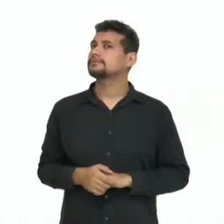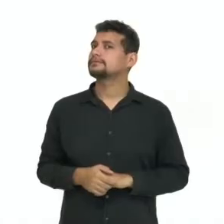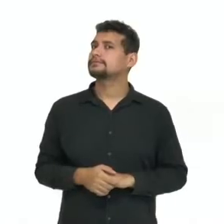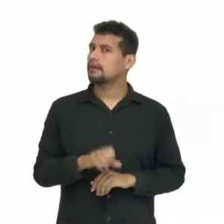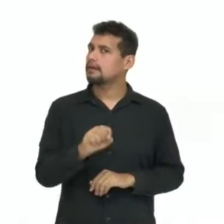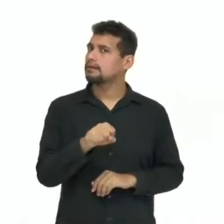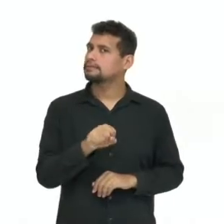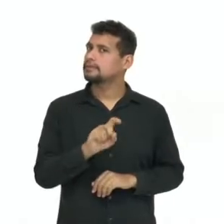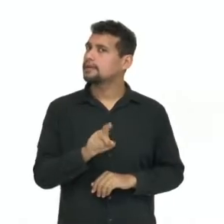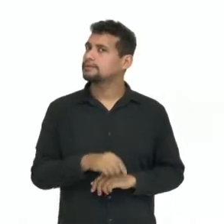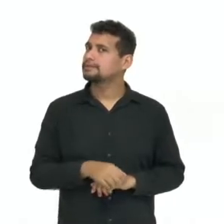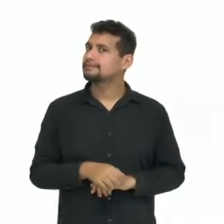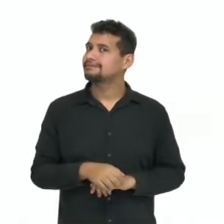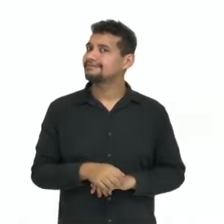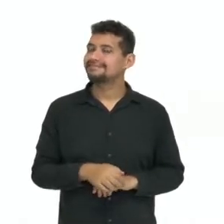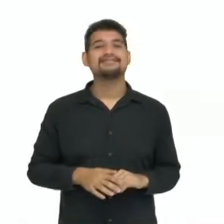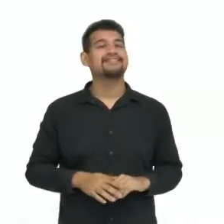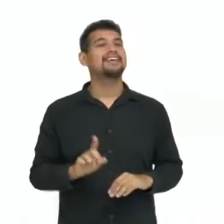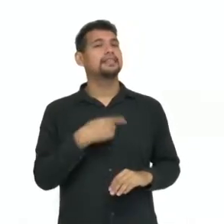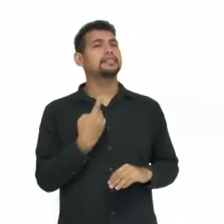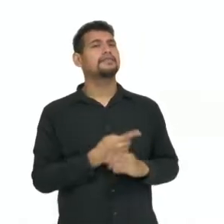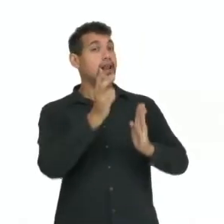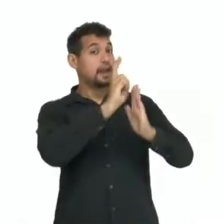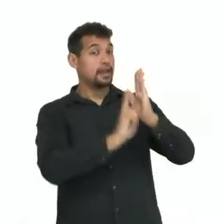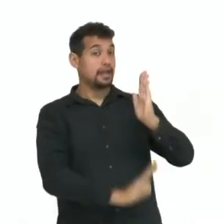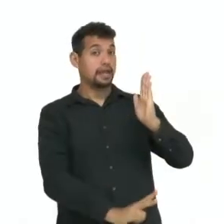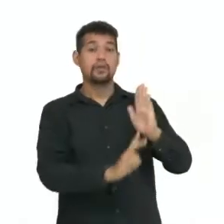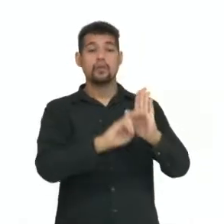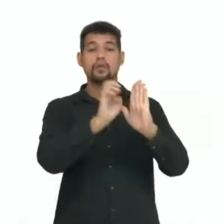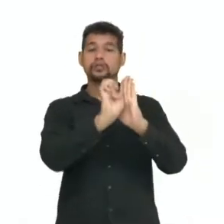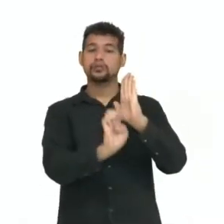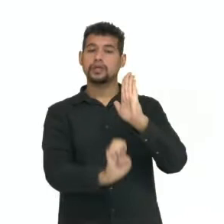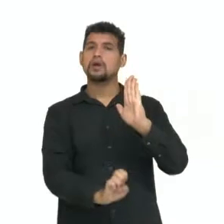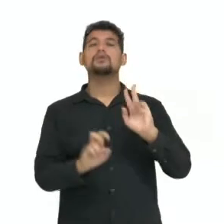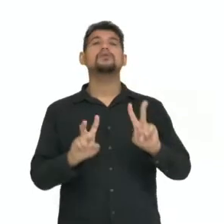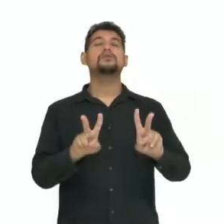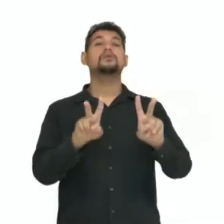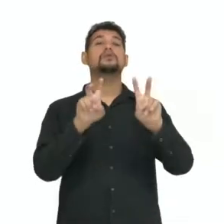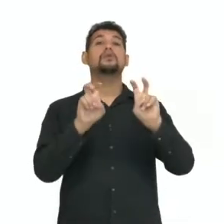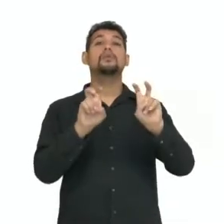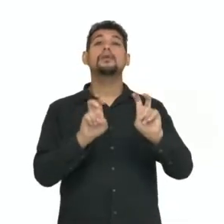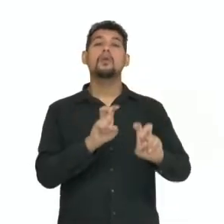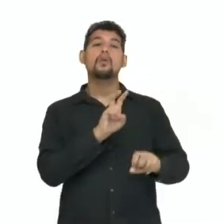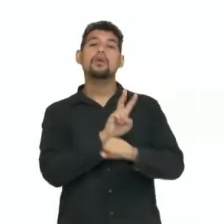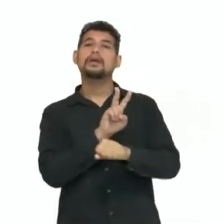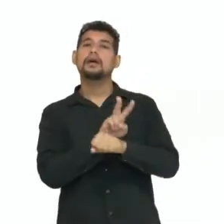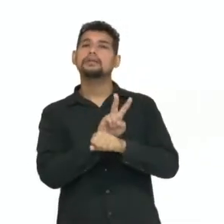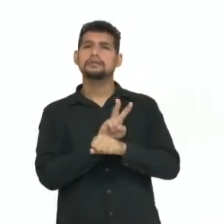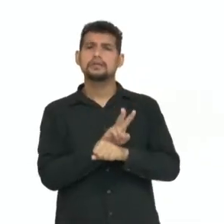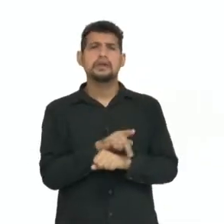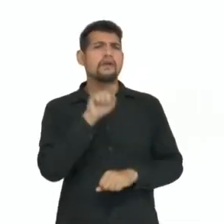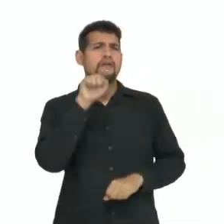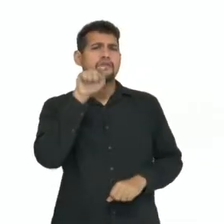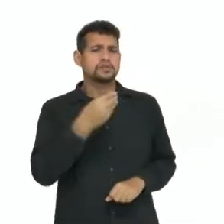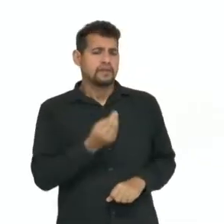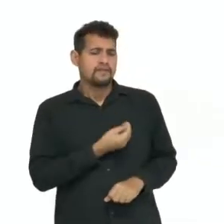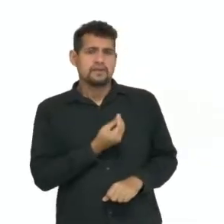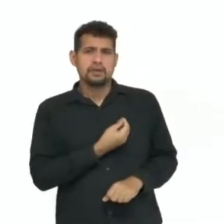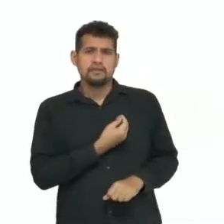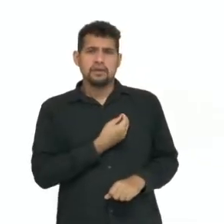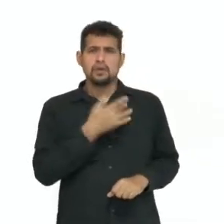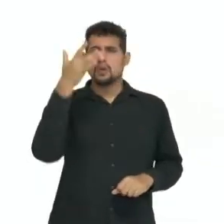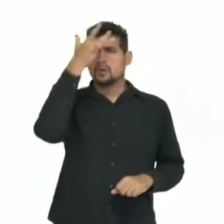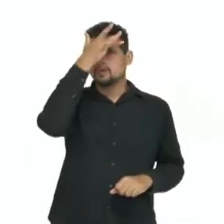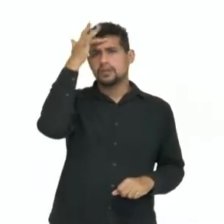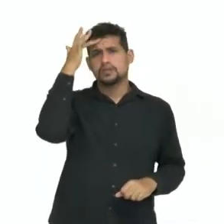Vamos ler um editorial sobre cuidados, mas antes tem outra pergunta para você. Você convive com pessoas que não são